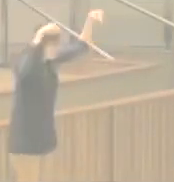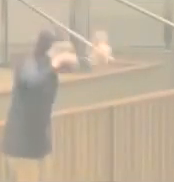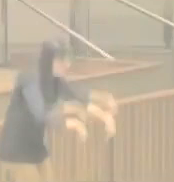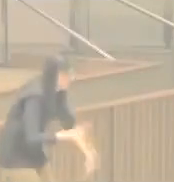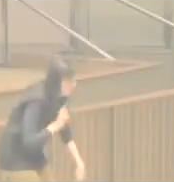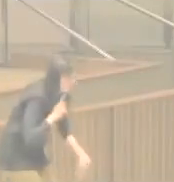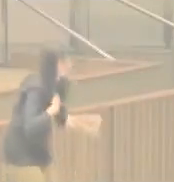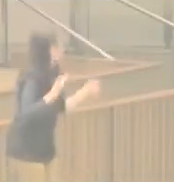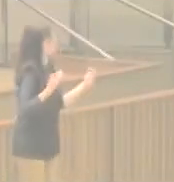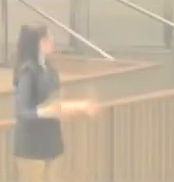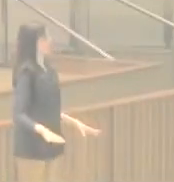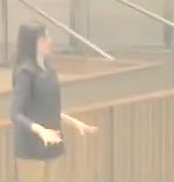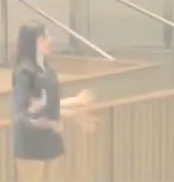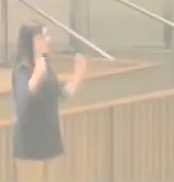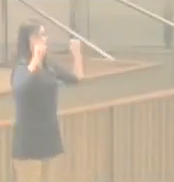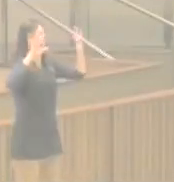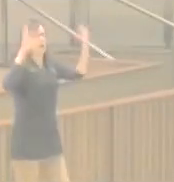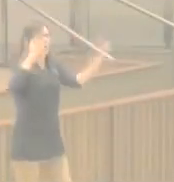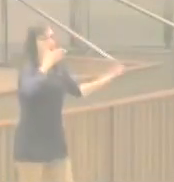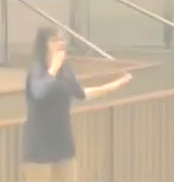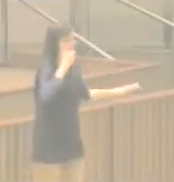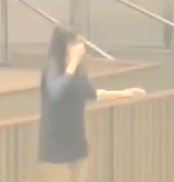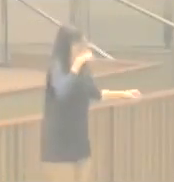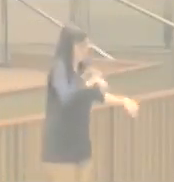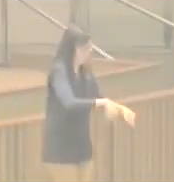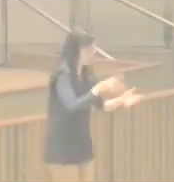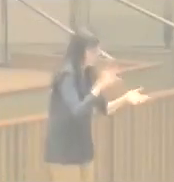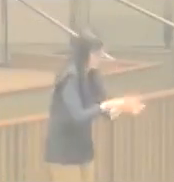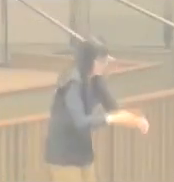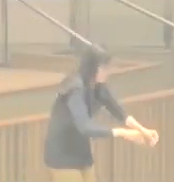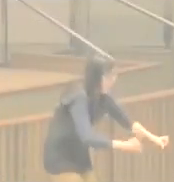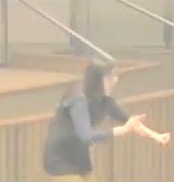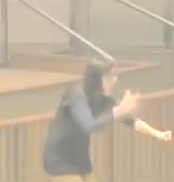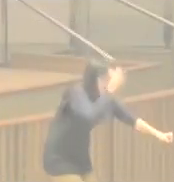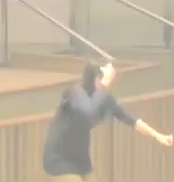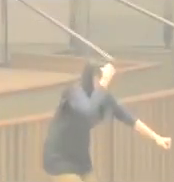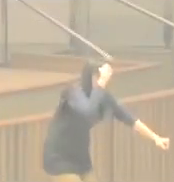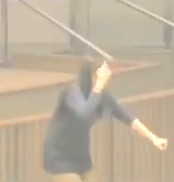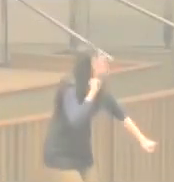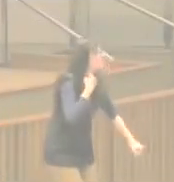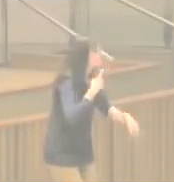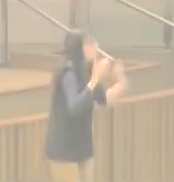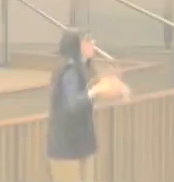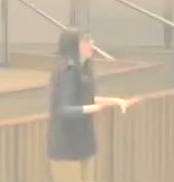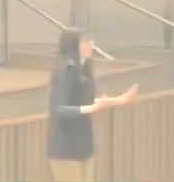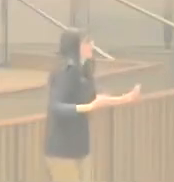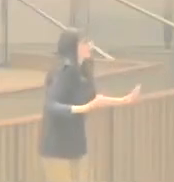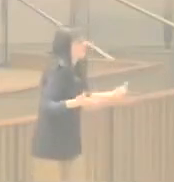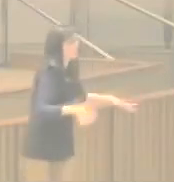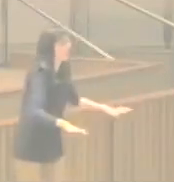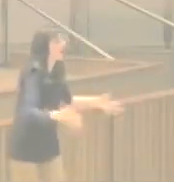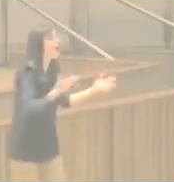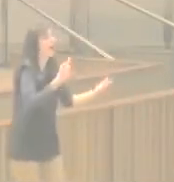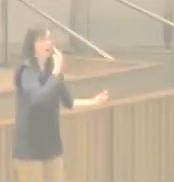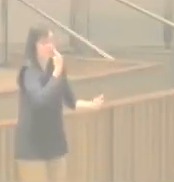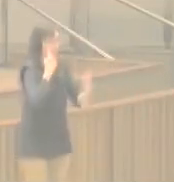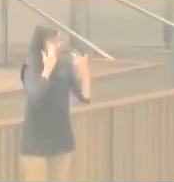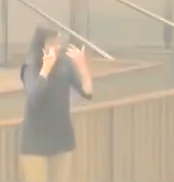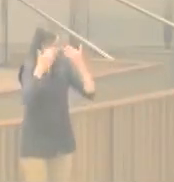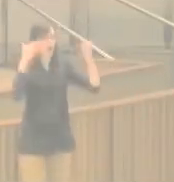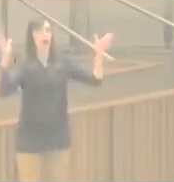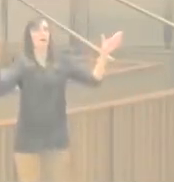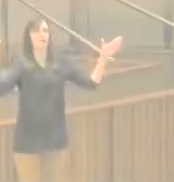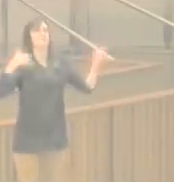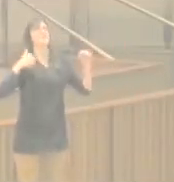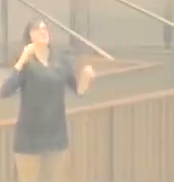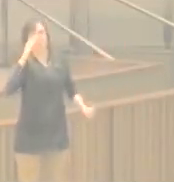masmorra, seja física ou seja espiritual. Agora os seus olhos abriram e ele